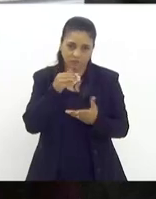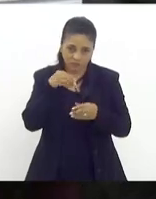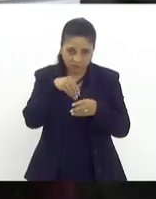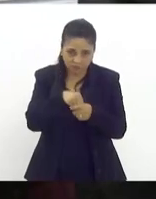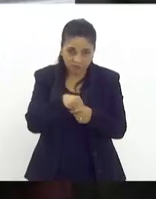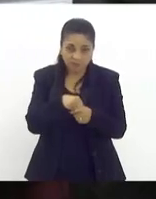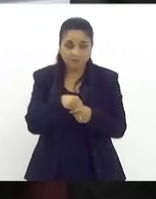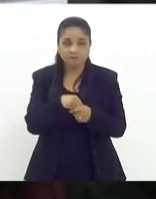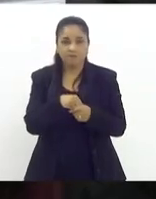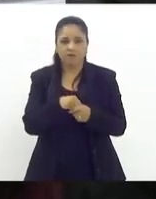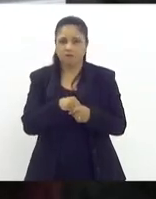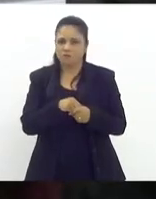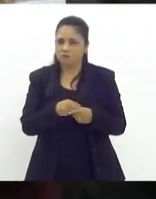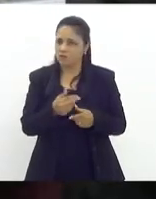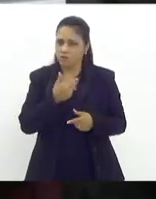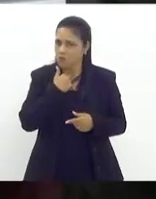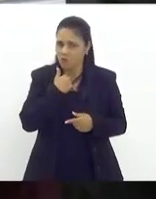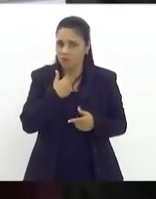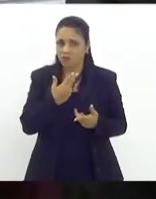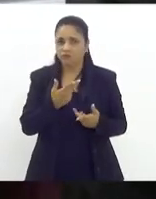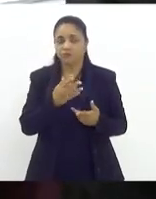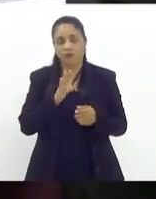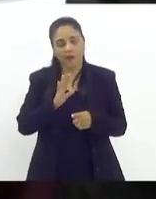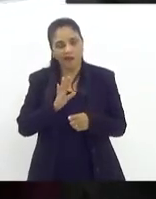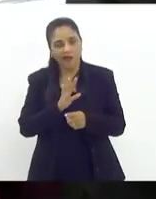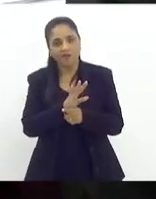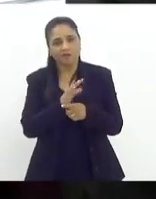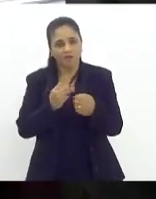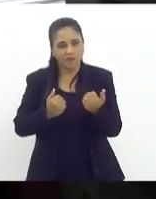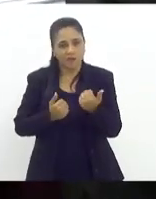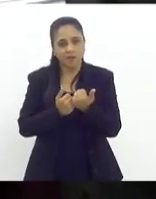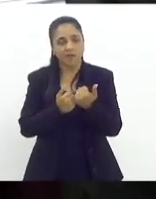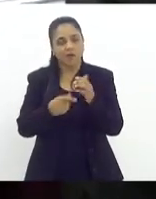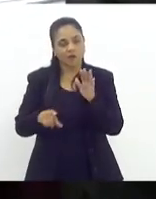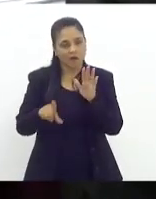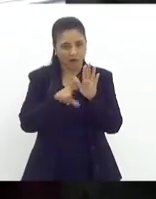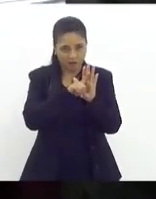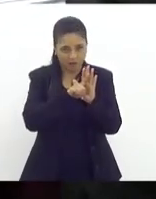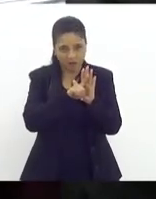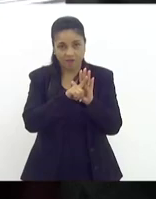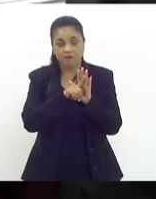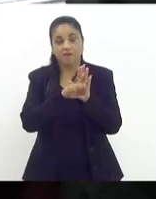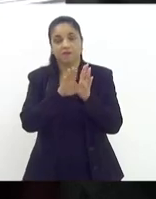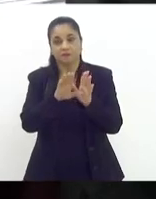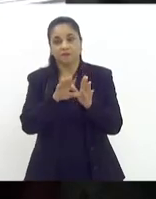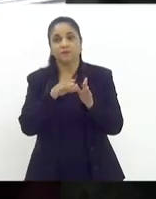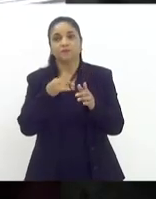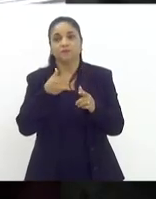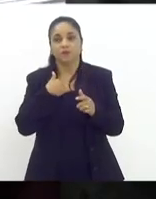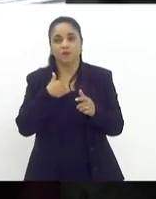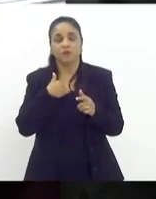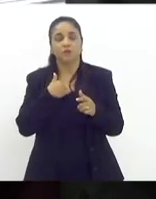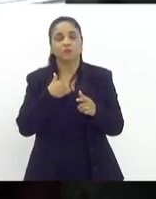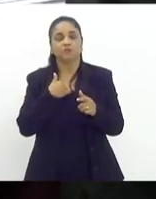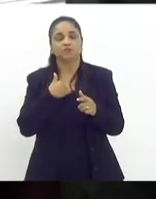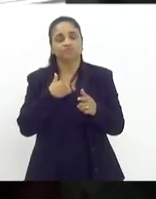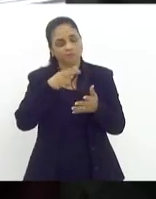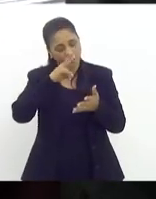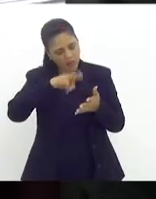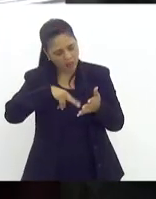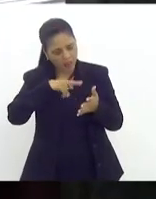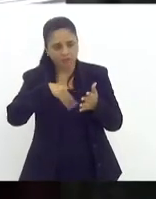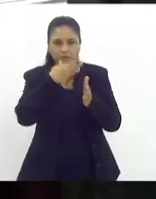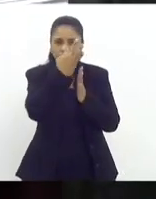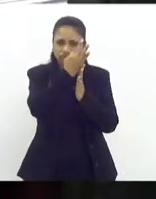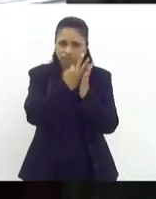acho que também, para contribuir um pouquinho, né, mais com a lei... eu estava aqui, né, lendo o